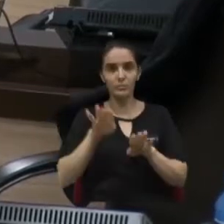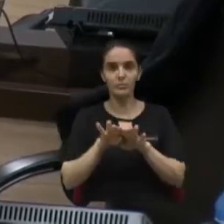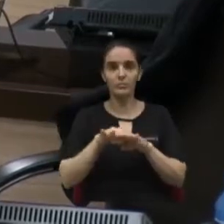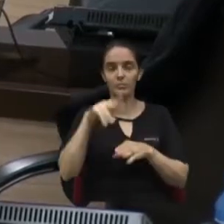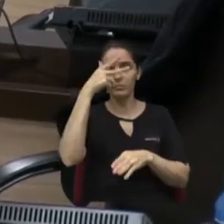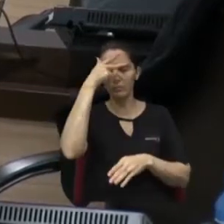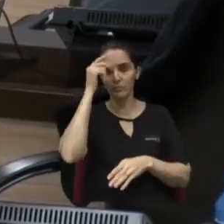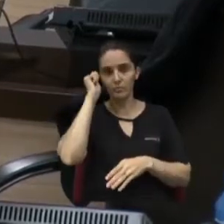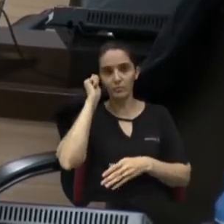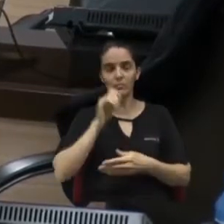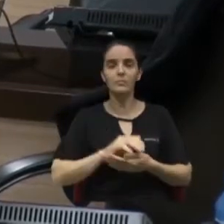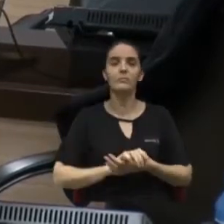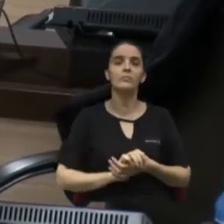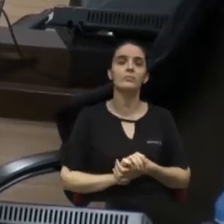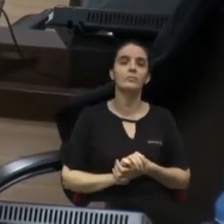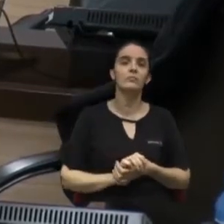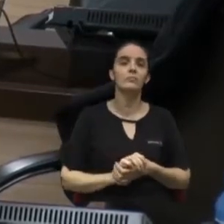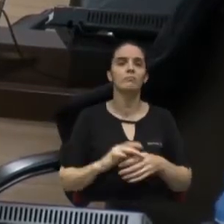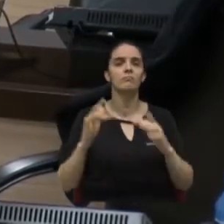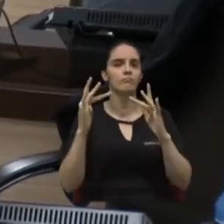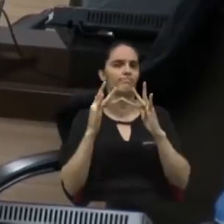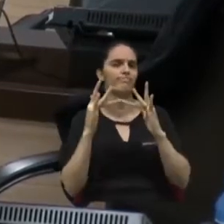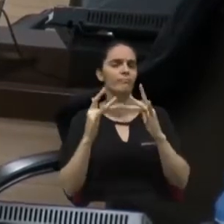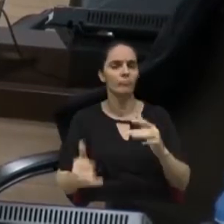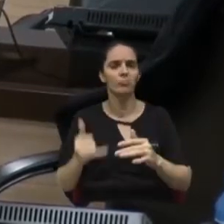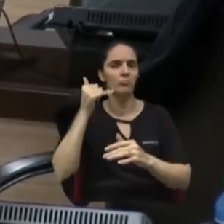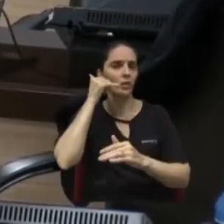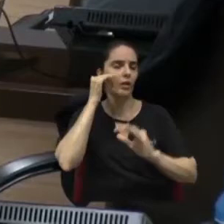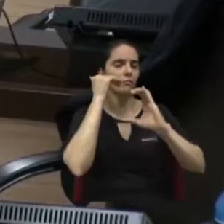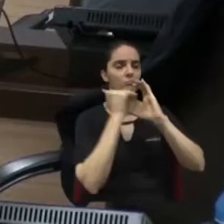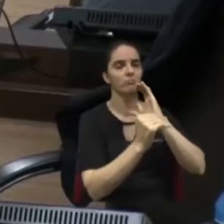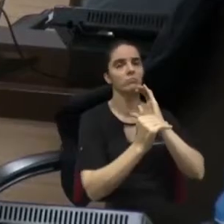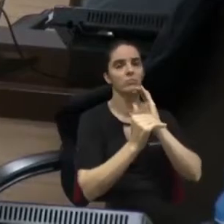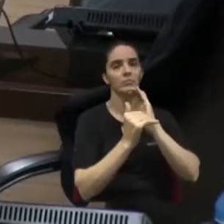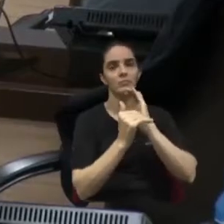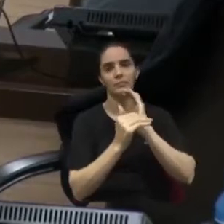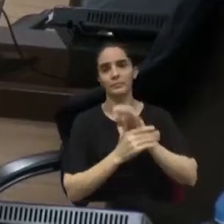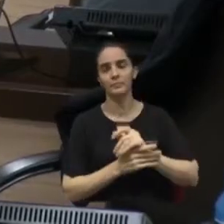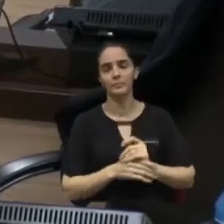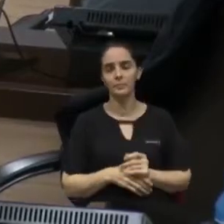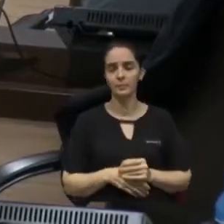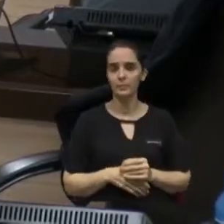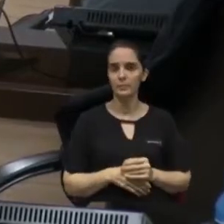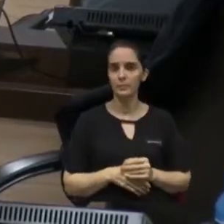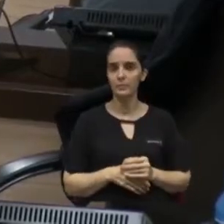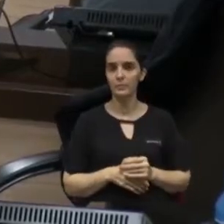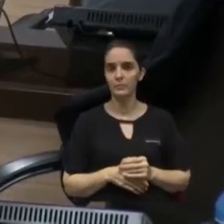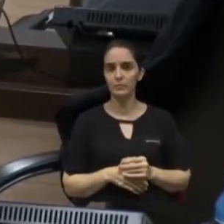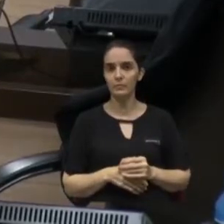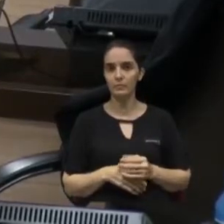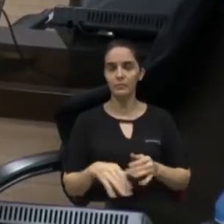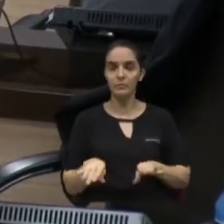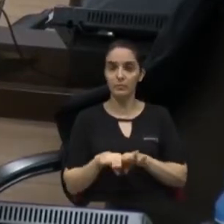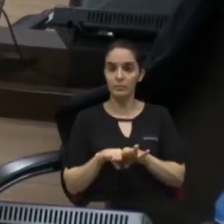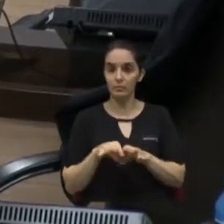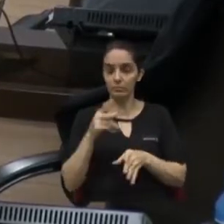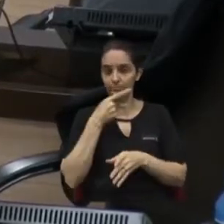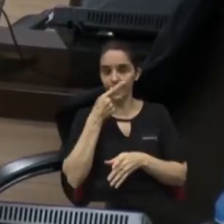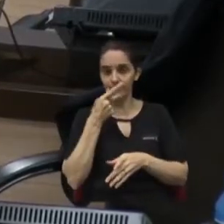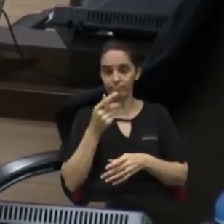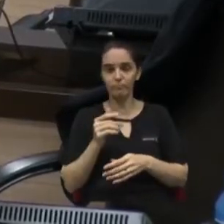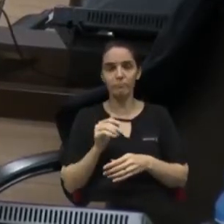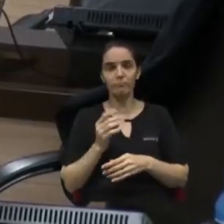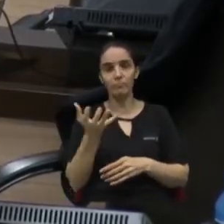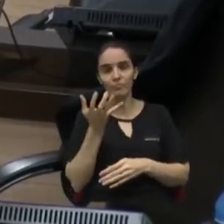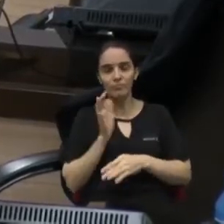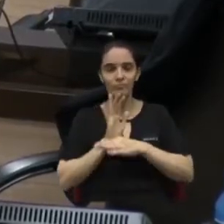um contato, que chegaram a ligar, que chegaram a mandar mensagem, que se colocaram à disposição. Então,